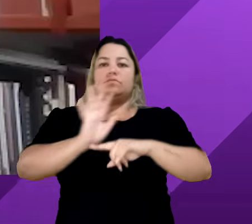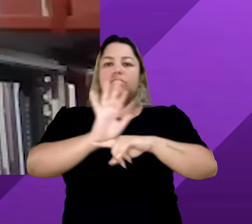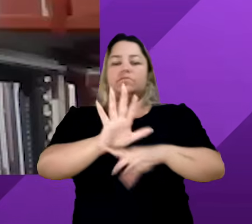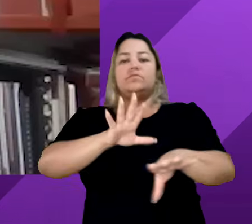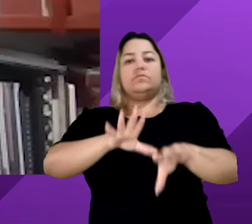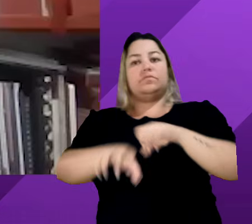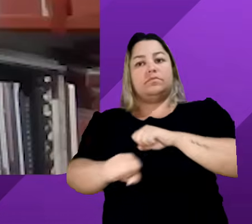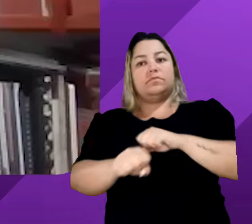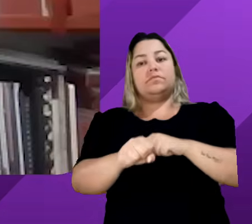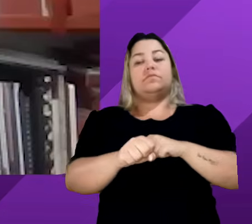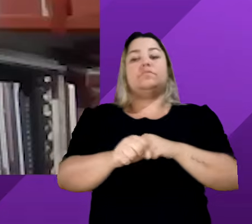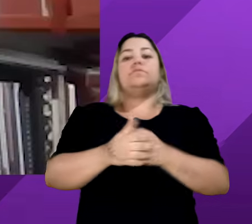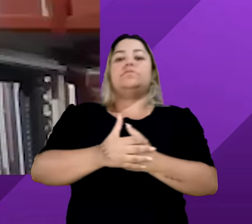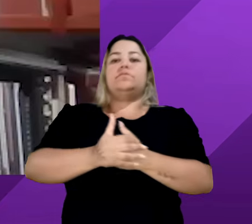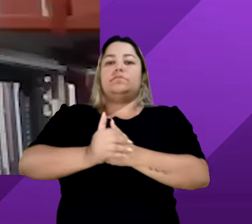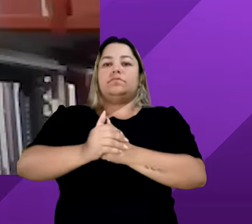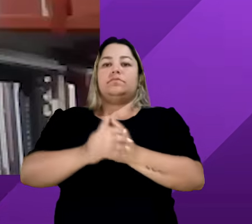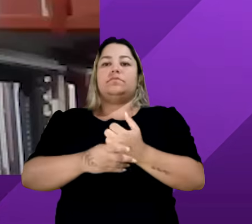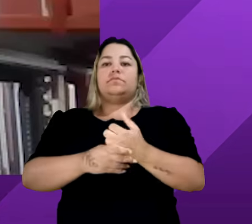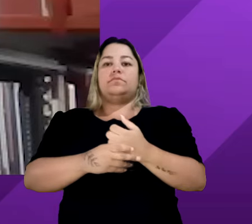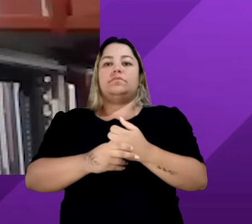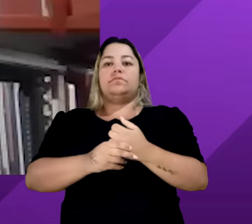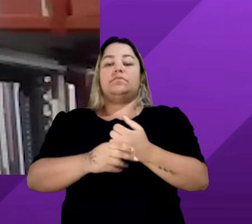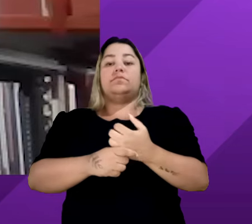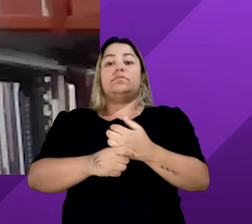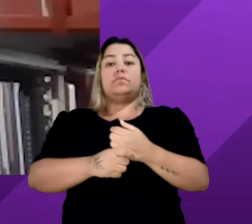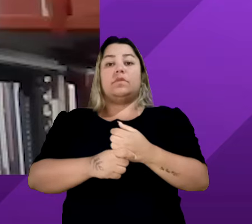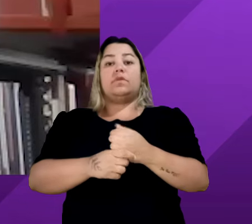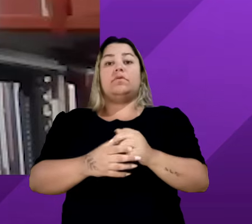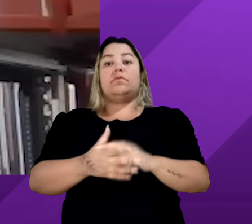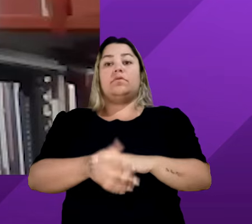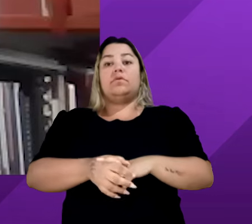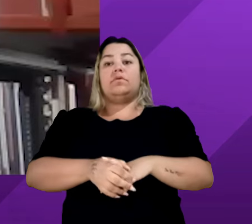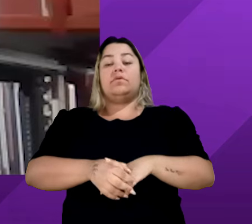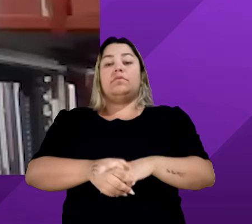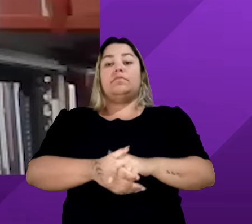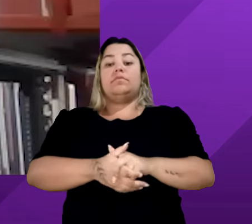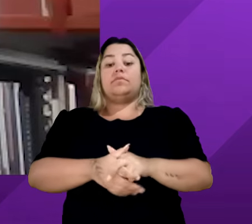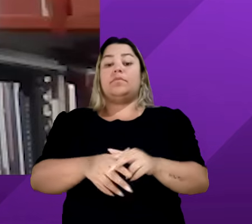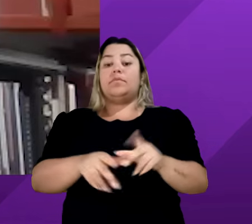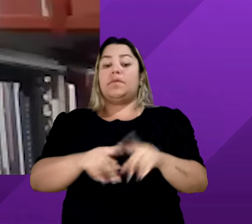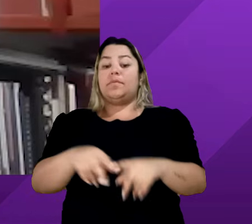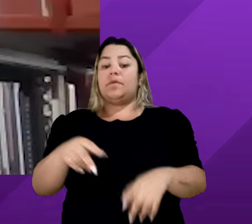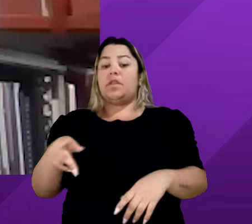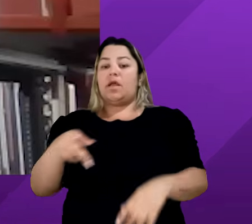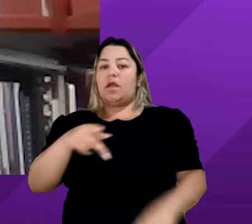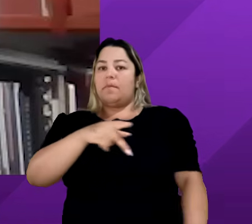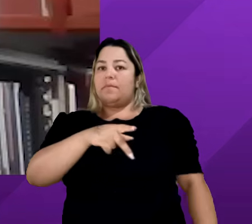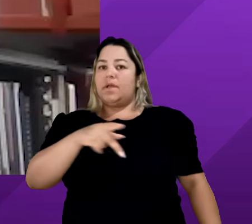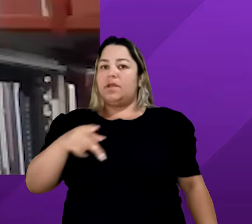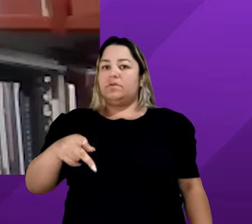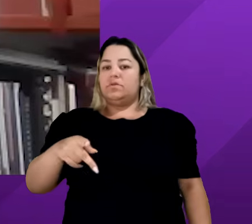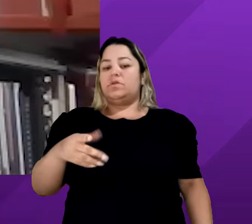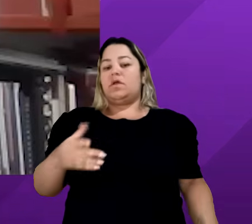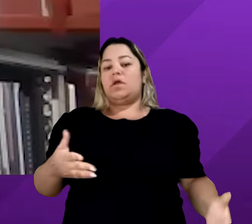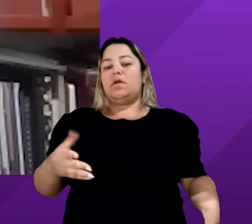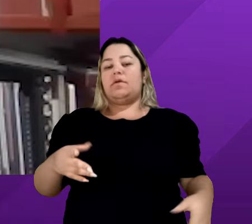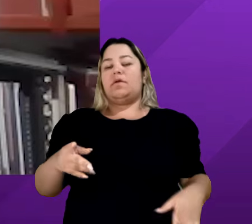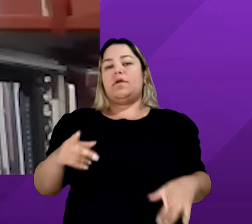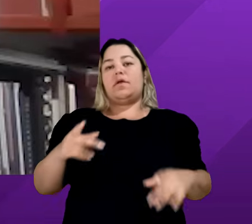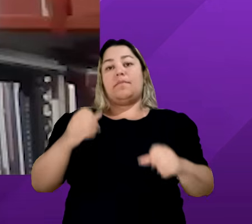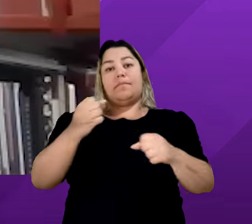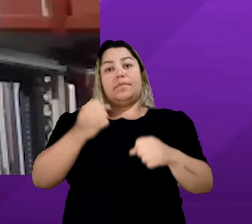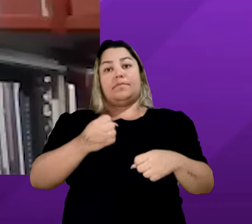minha, a minha passagem também pela Pastoral da Juventude, do Meio Popular,